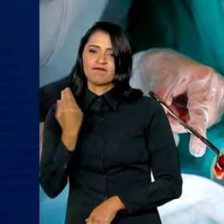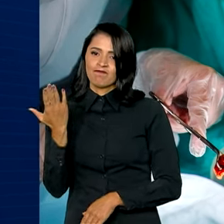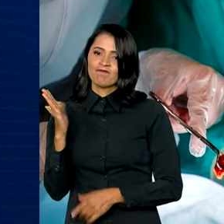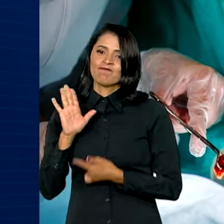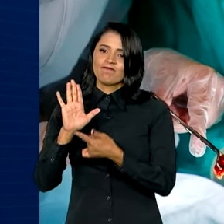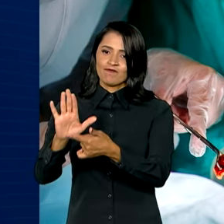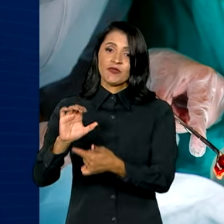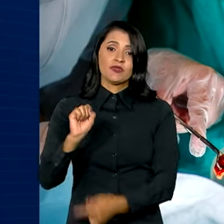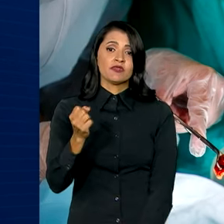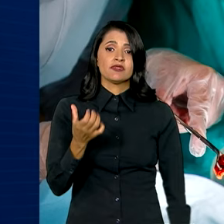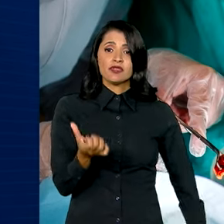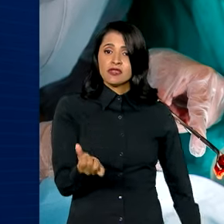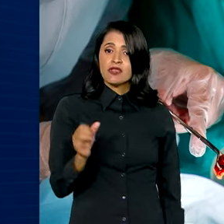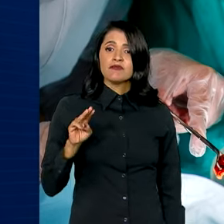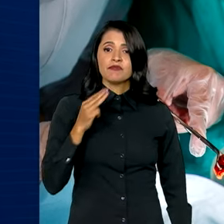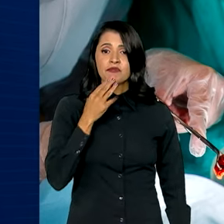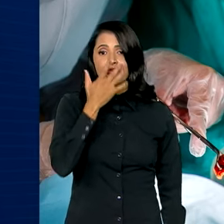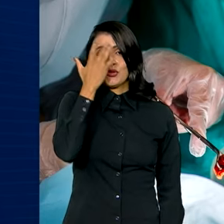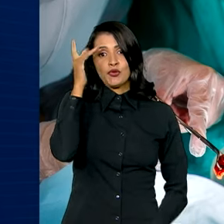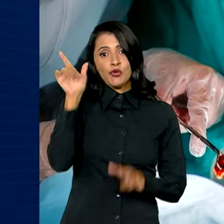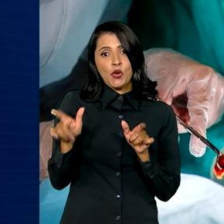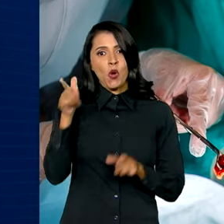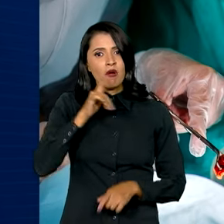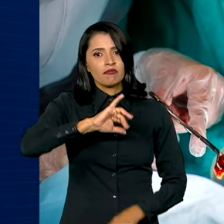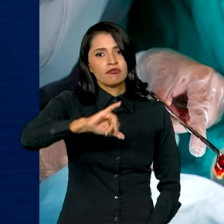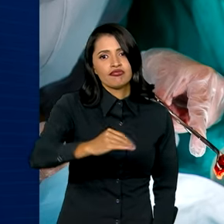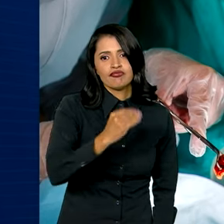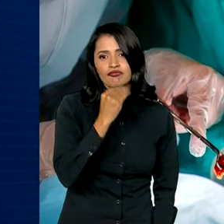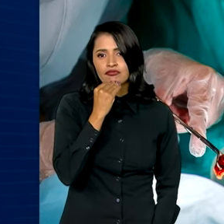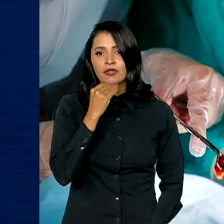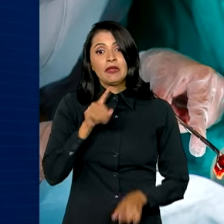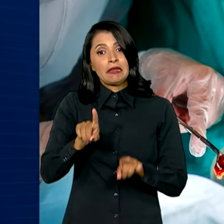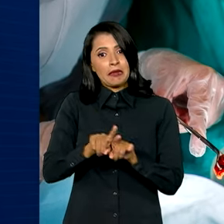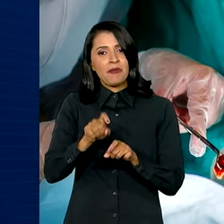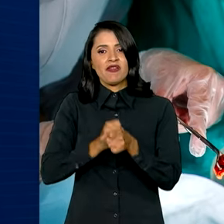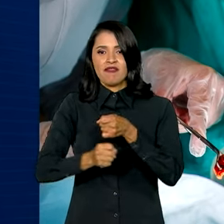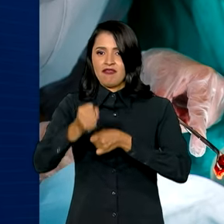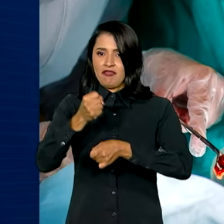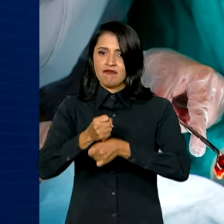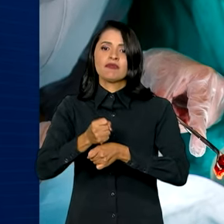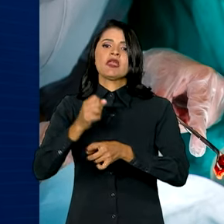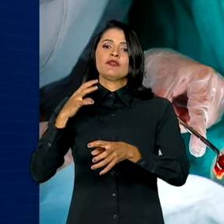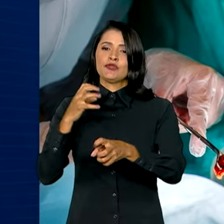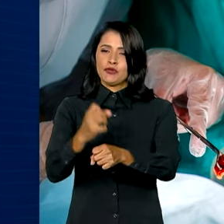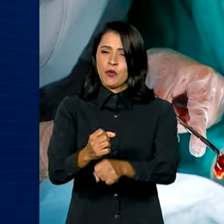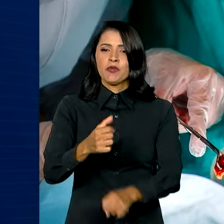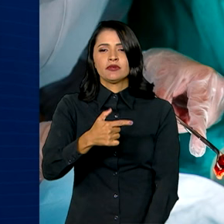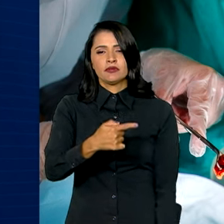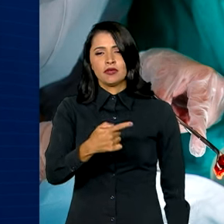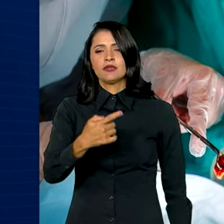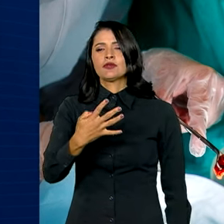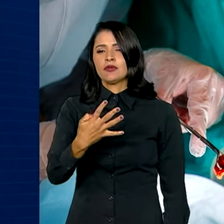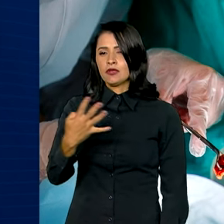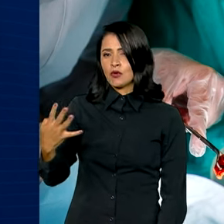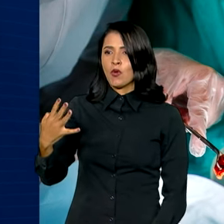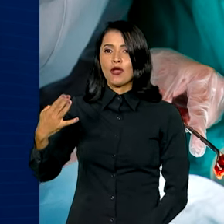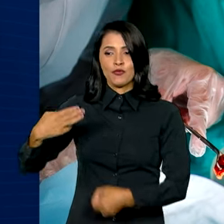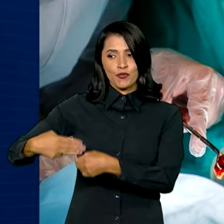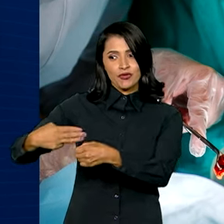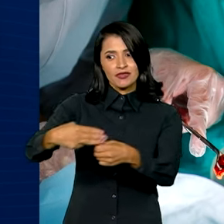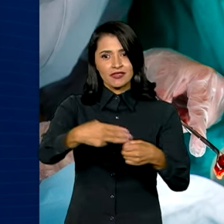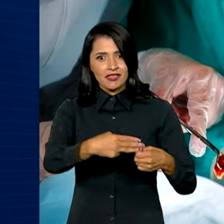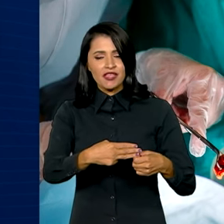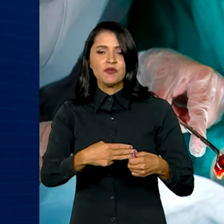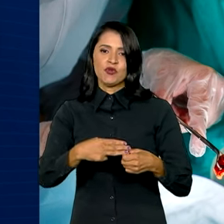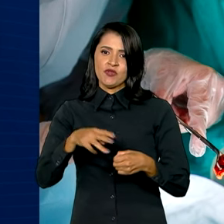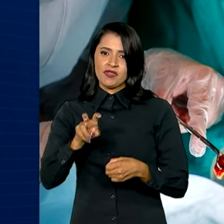86 milhões de pessoas. Além disso, só no ano passado, 744 novos municípios